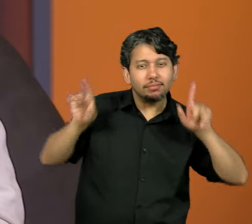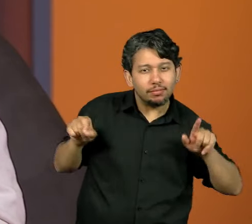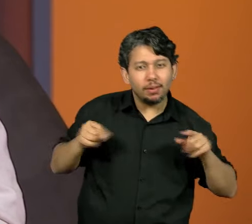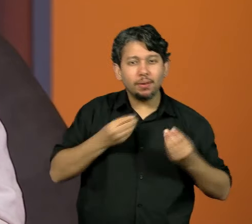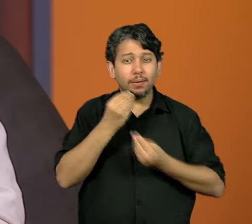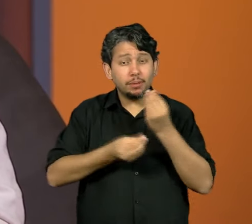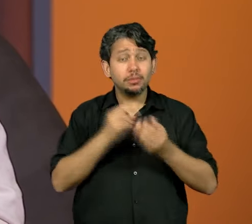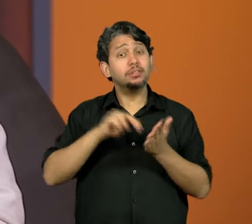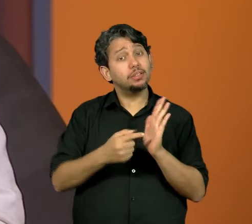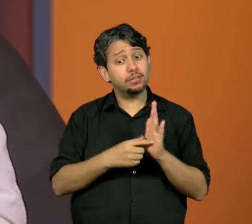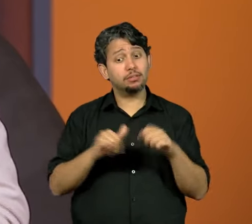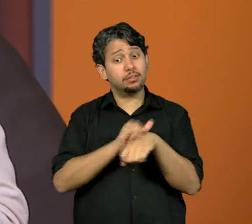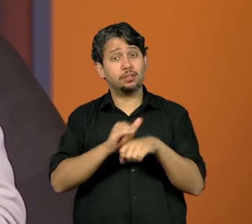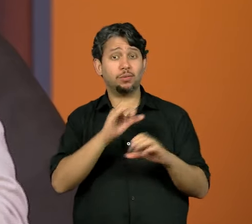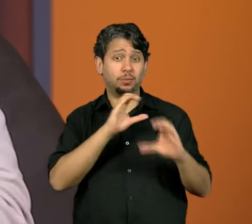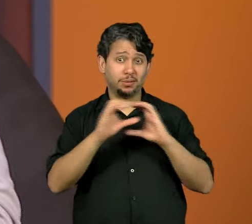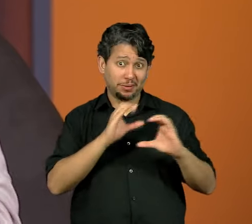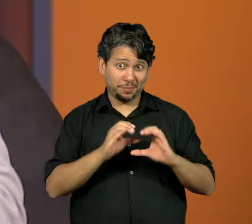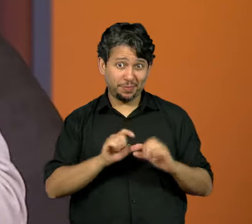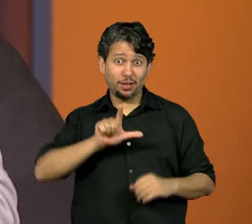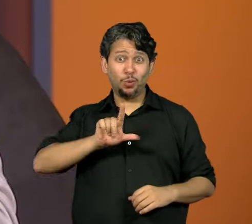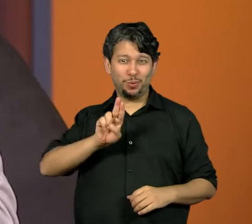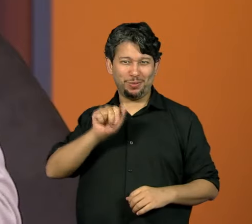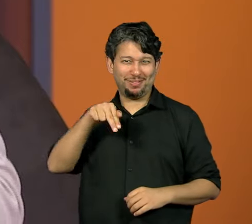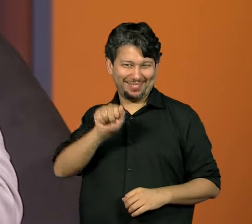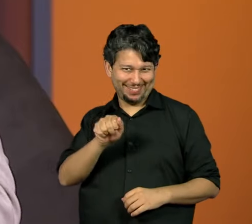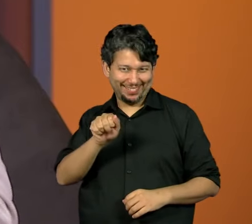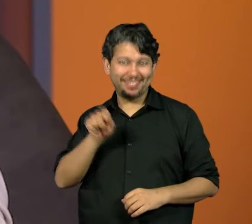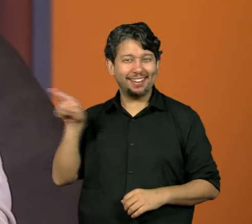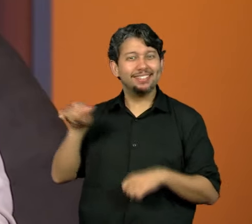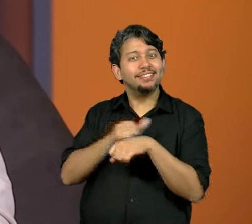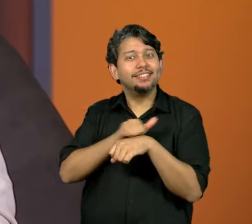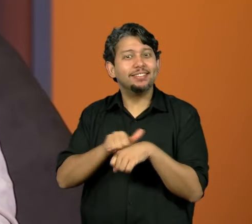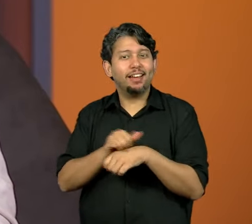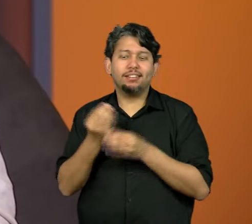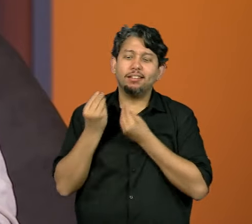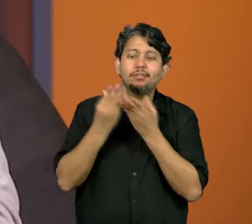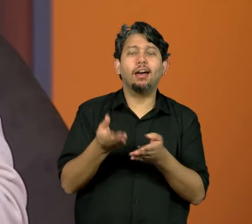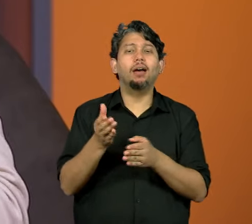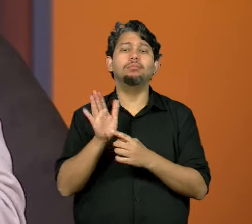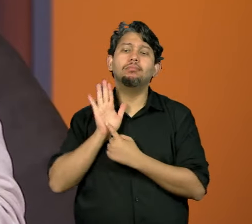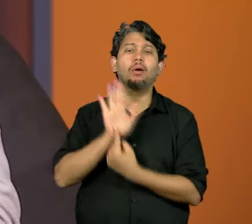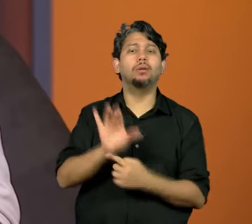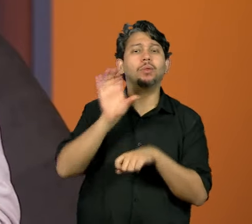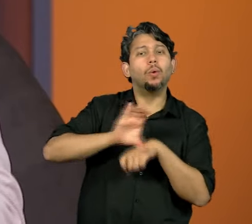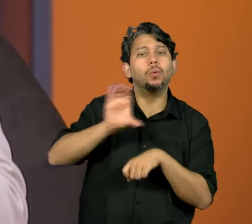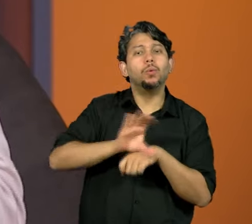a comunicadora e professora Luana Daltro buscou, através de cursos, ampliar